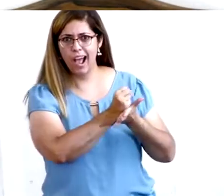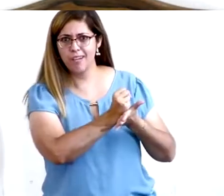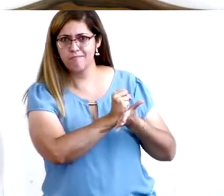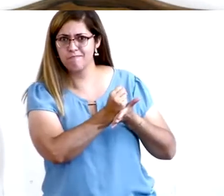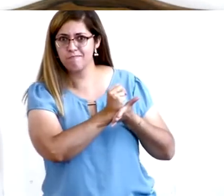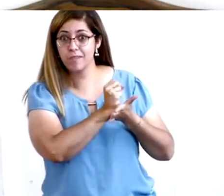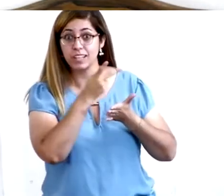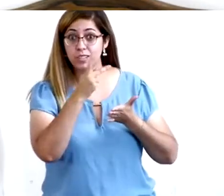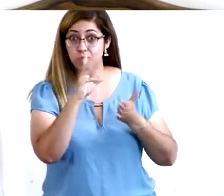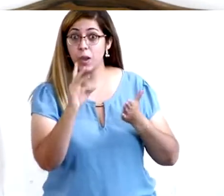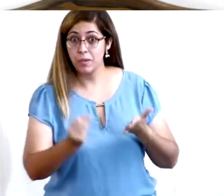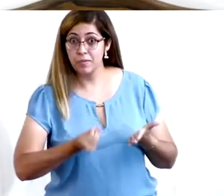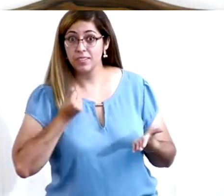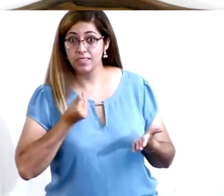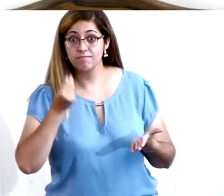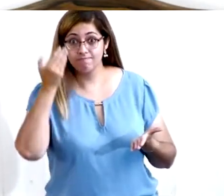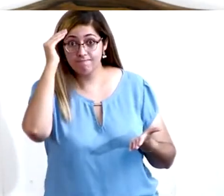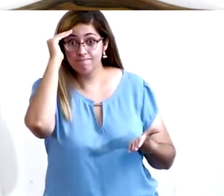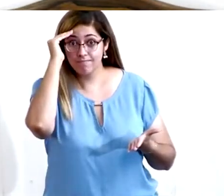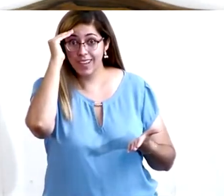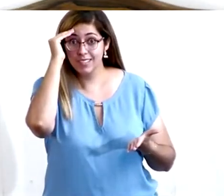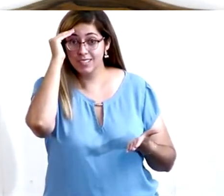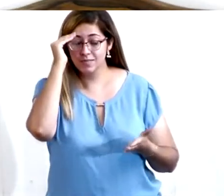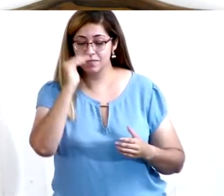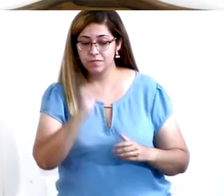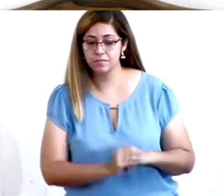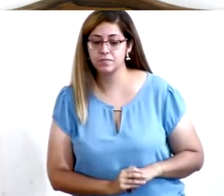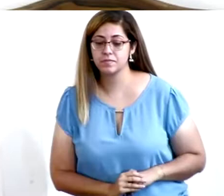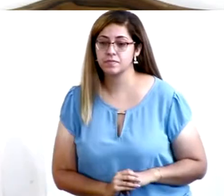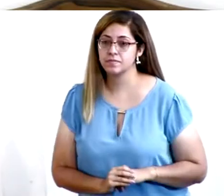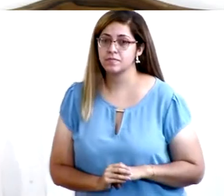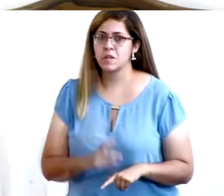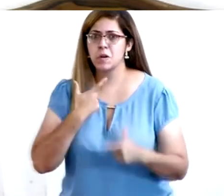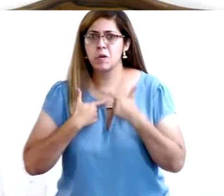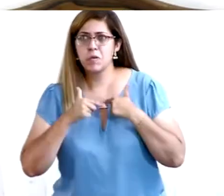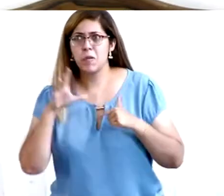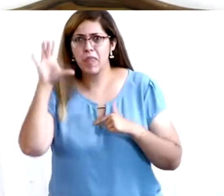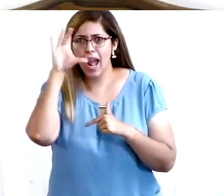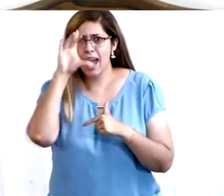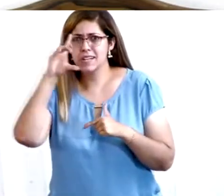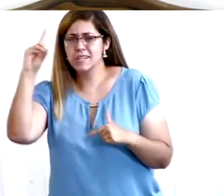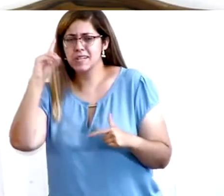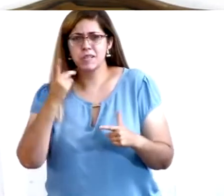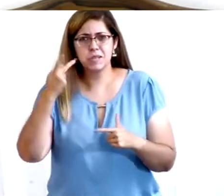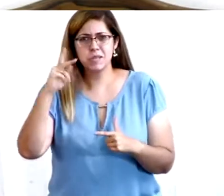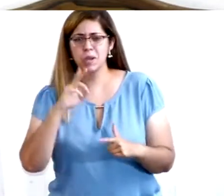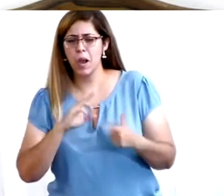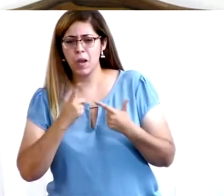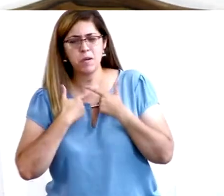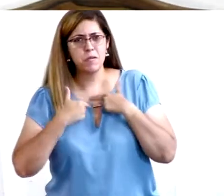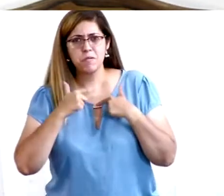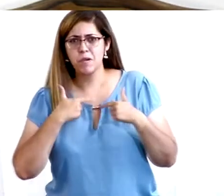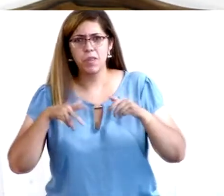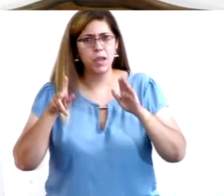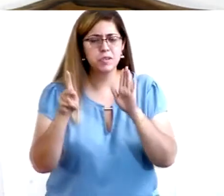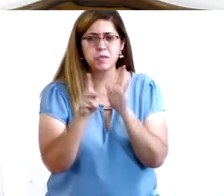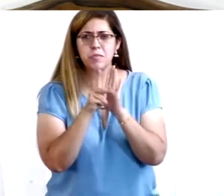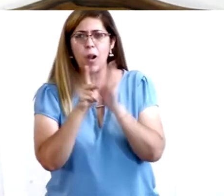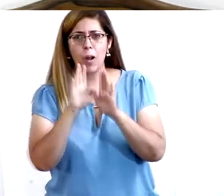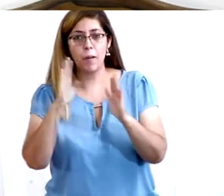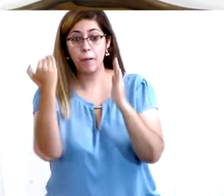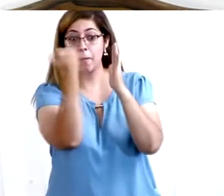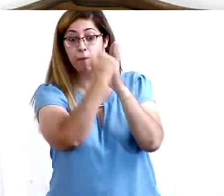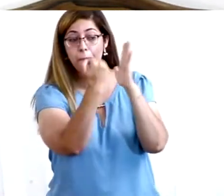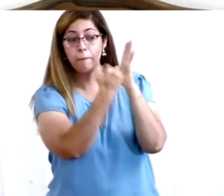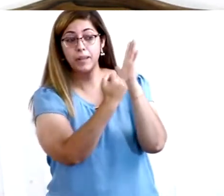abrir mão da vontade. Implica dizer, Senhor, seja feita a tua vontade. Não é trazer Deus para os meus planos, é dizer, Senhor, quais